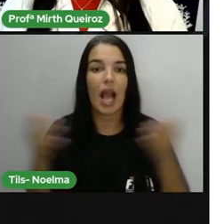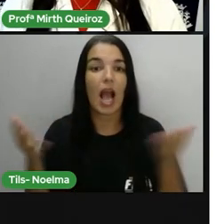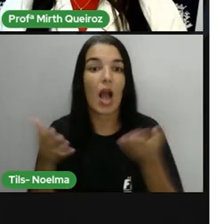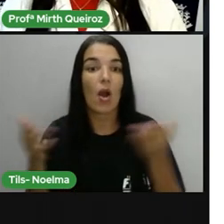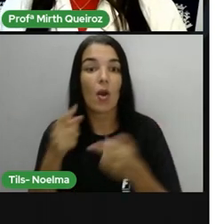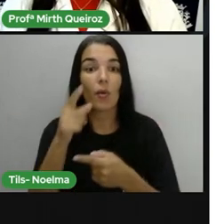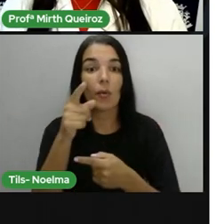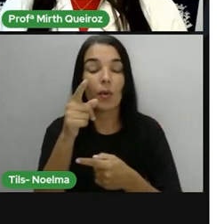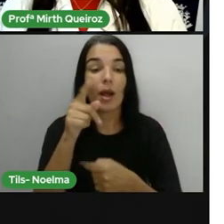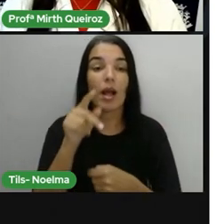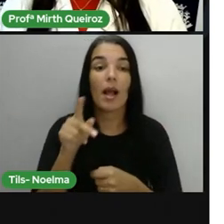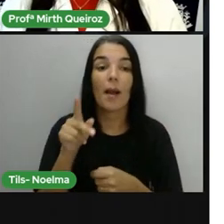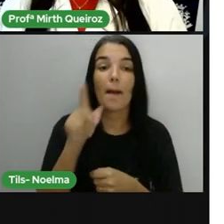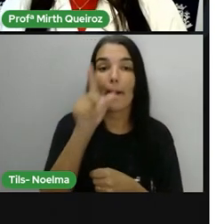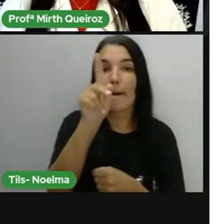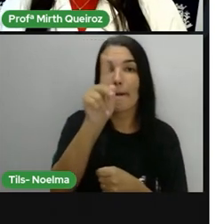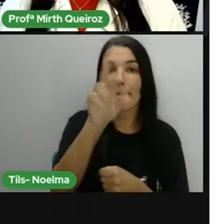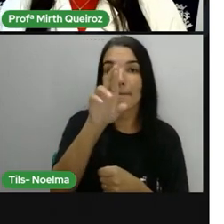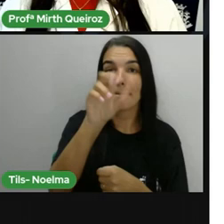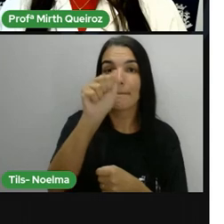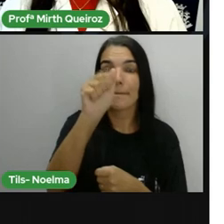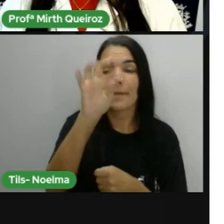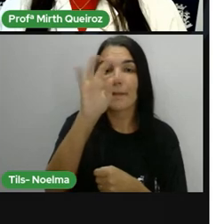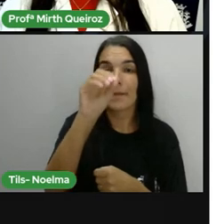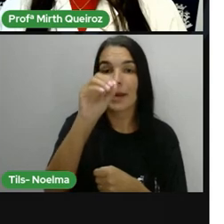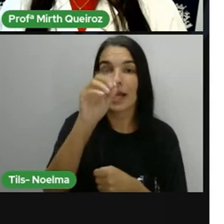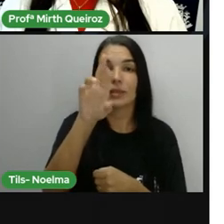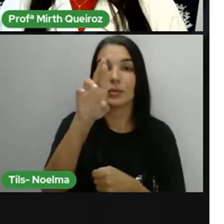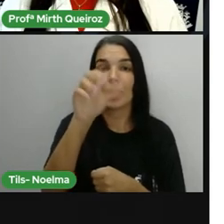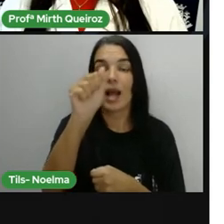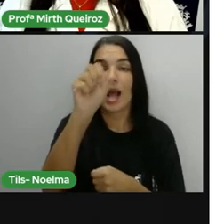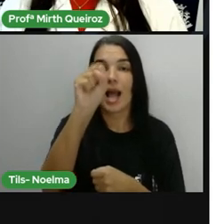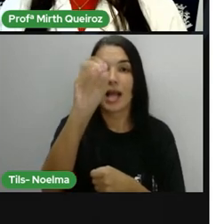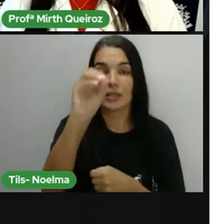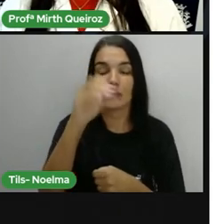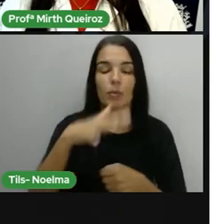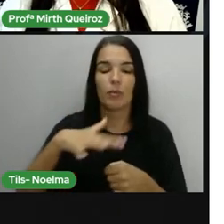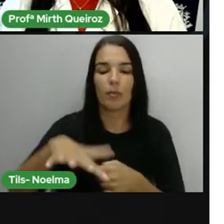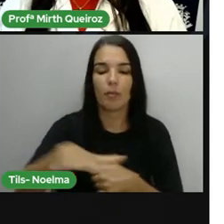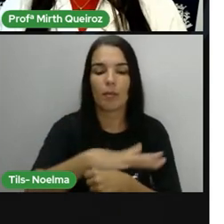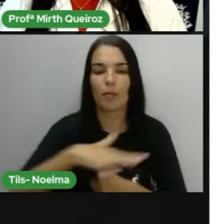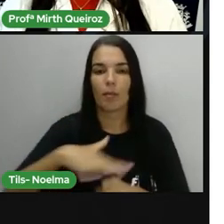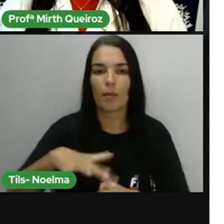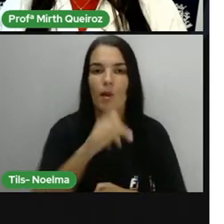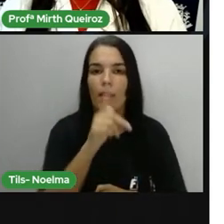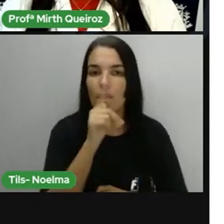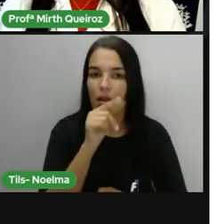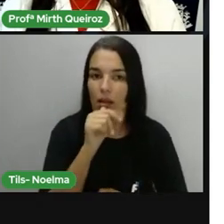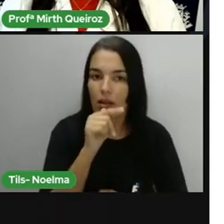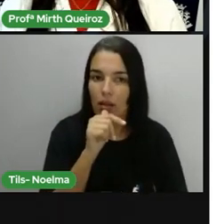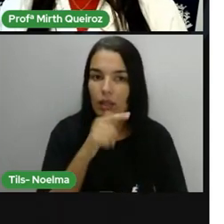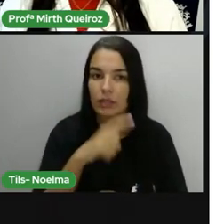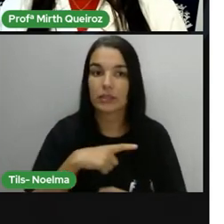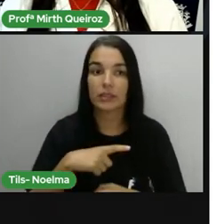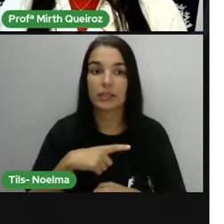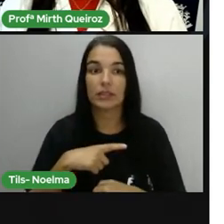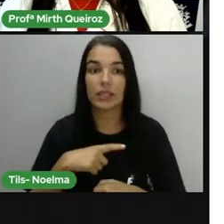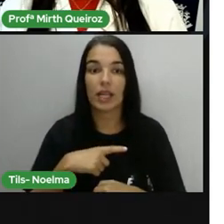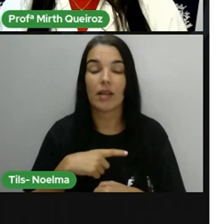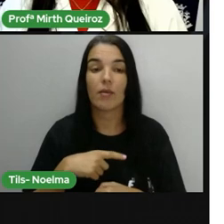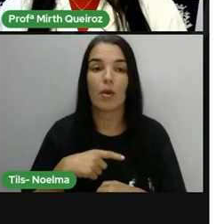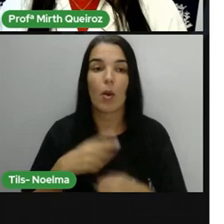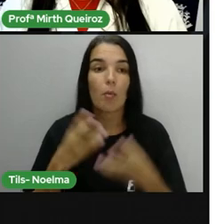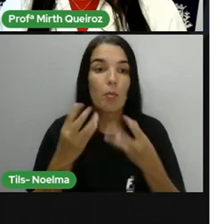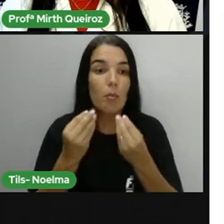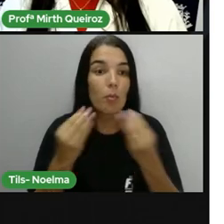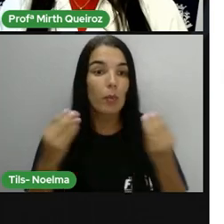a Lagoa do Prato Raso, né? A Lagoa do Prato Raso foi por muito tempo utilizado como uma reserva de água doce